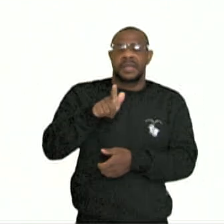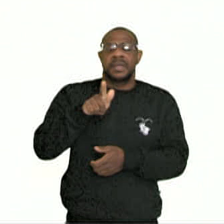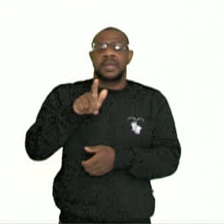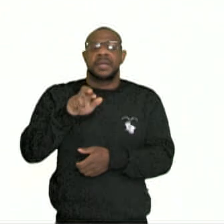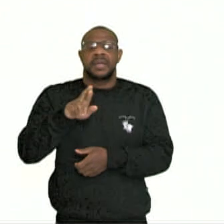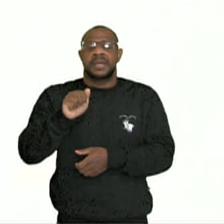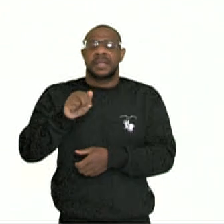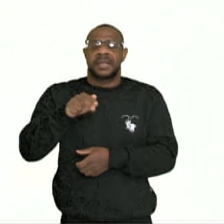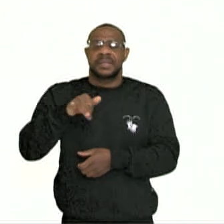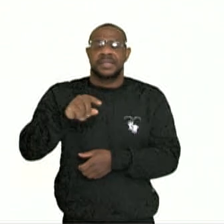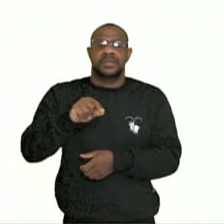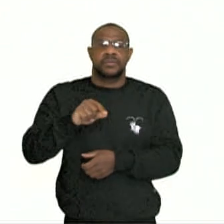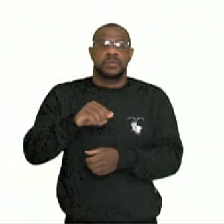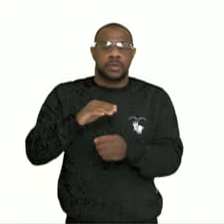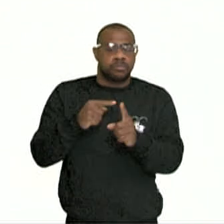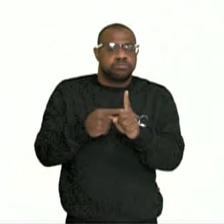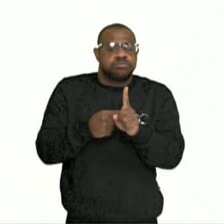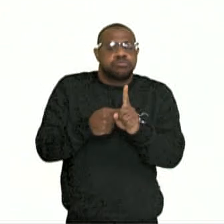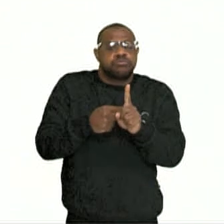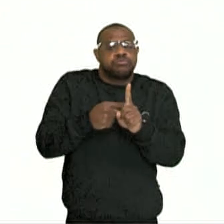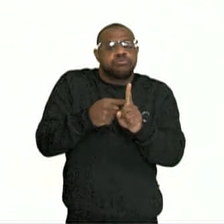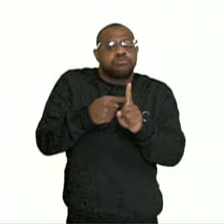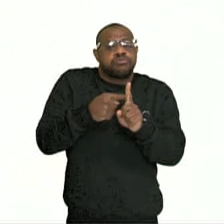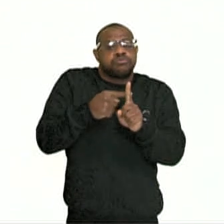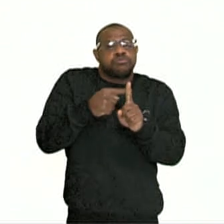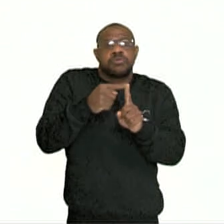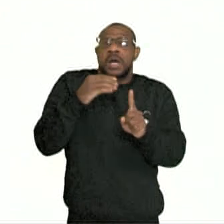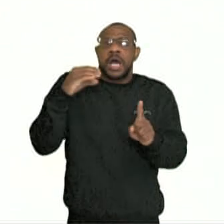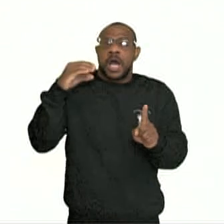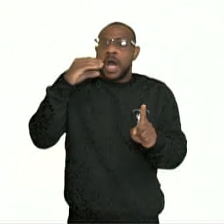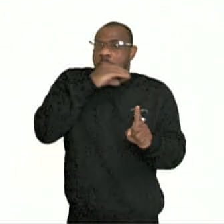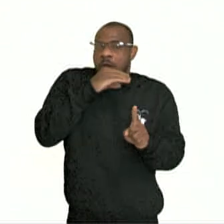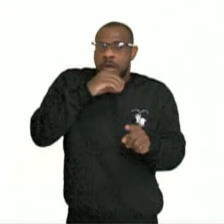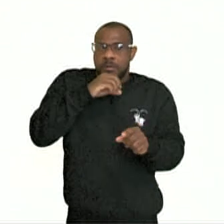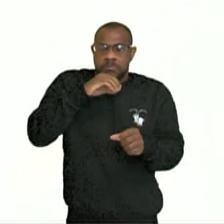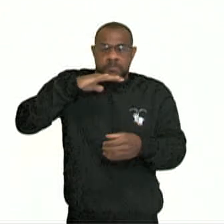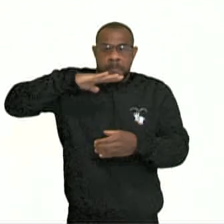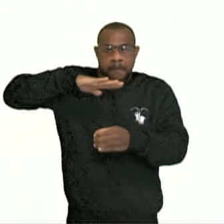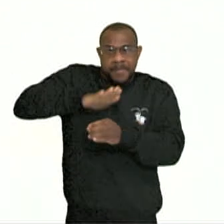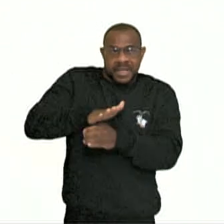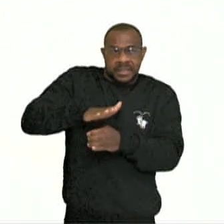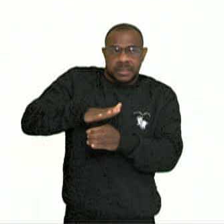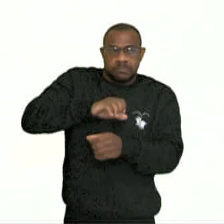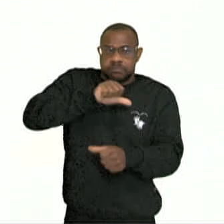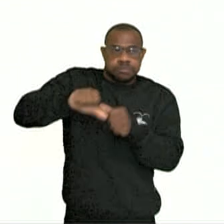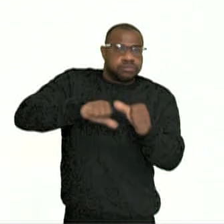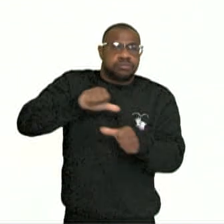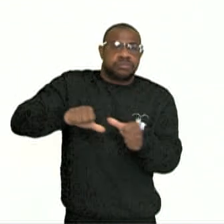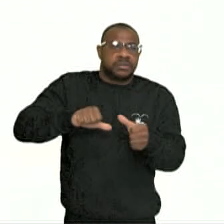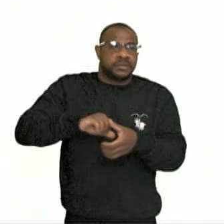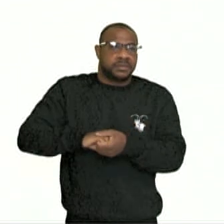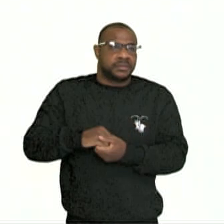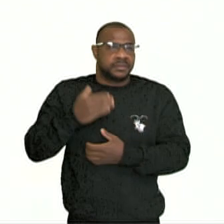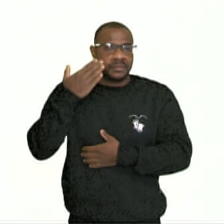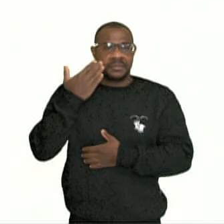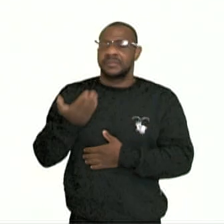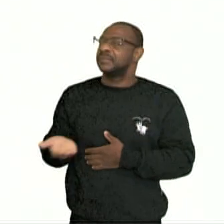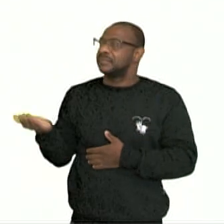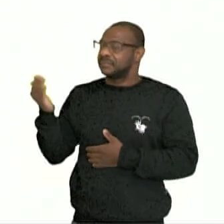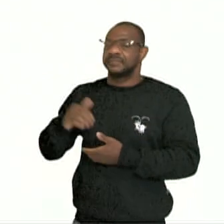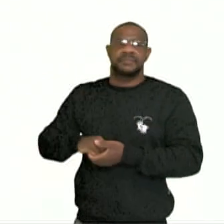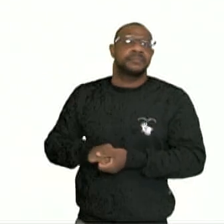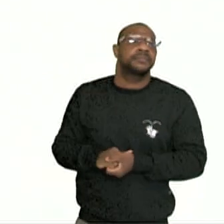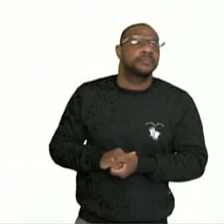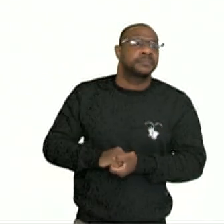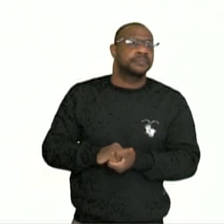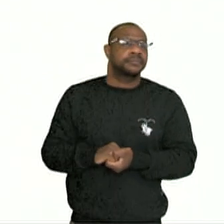grande pressão, ele foi transformado em outro tipo, rocha metamórfica. E